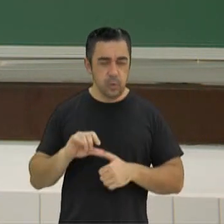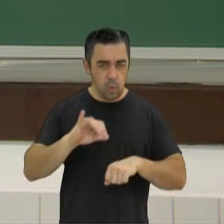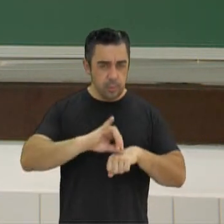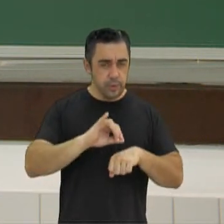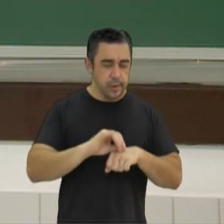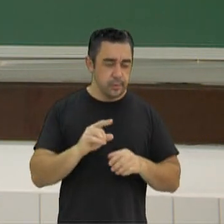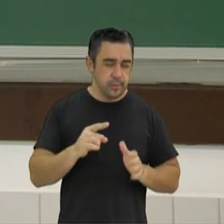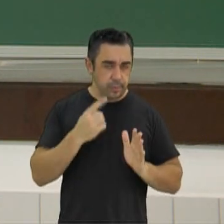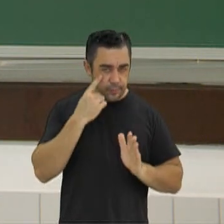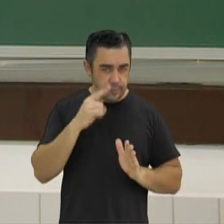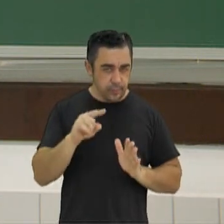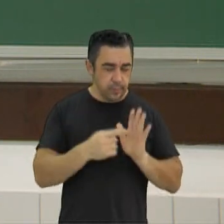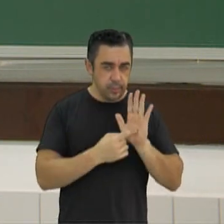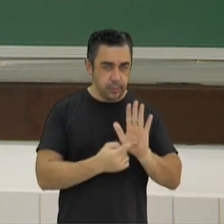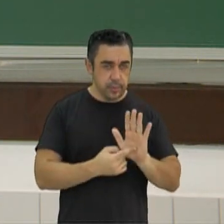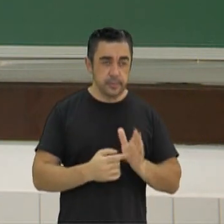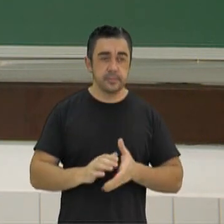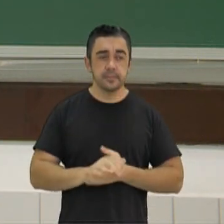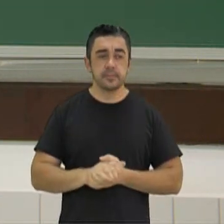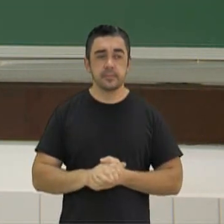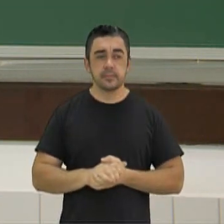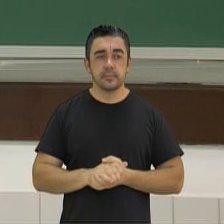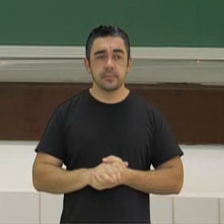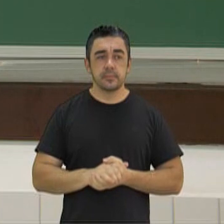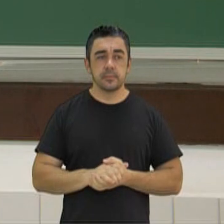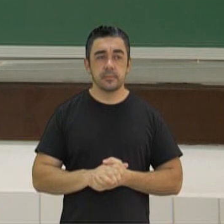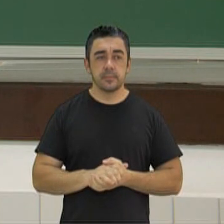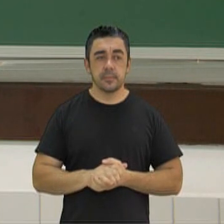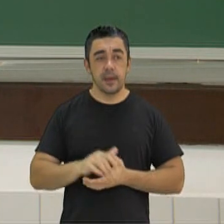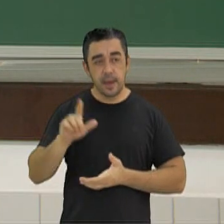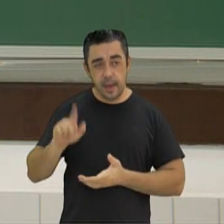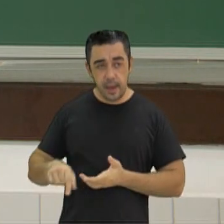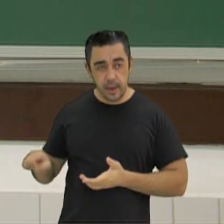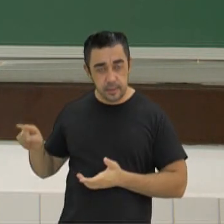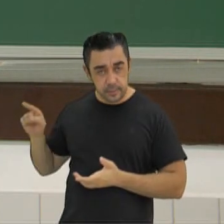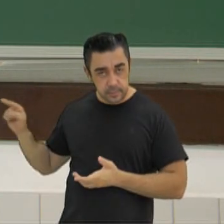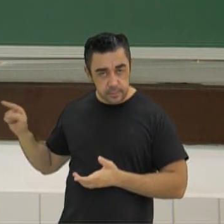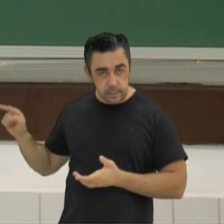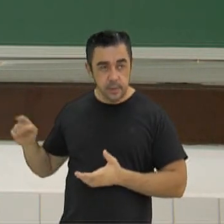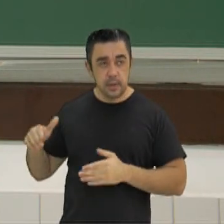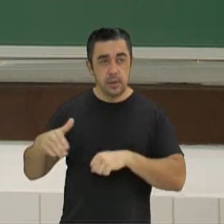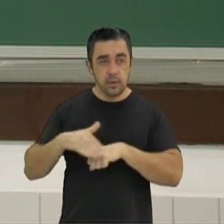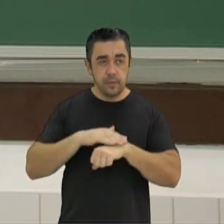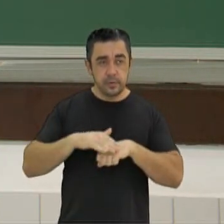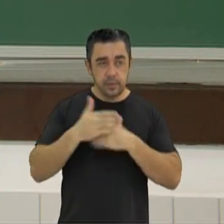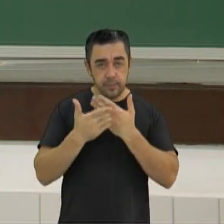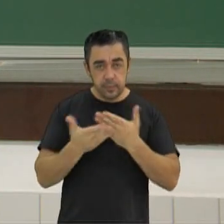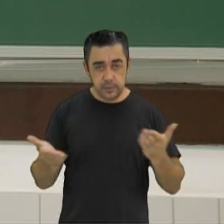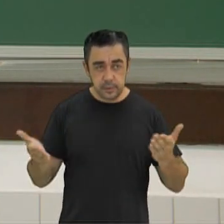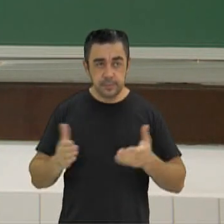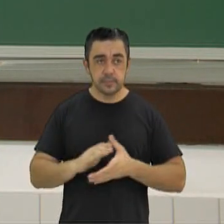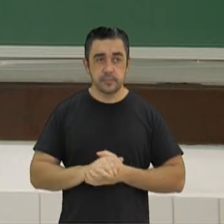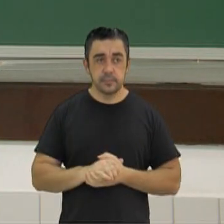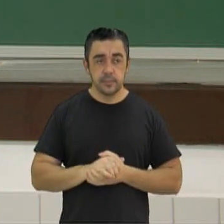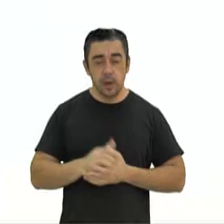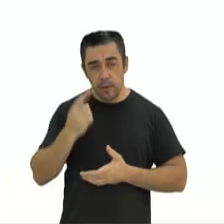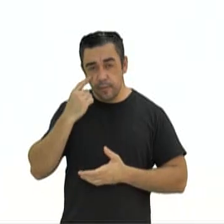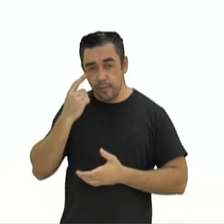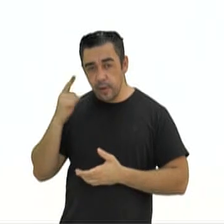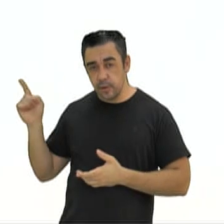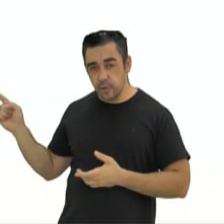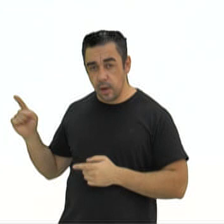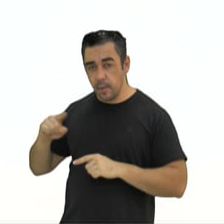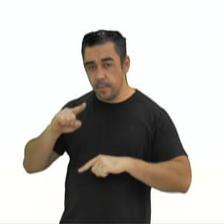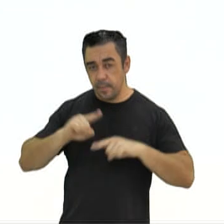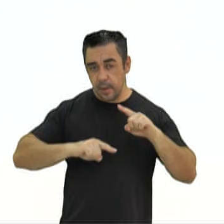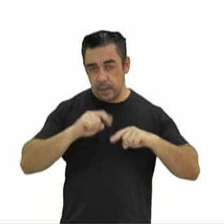objeto ali colocado para o exercício. Muito bem, gente, esse era o exercício que eu queria conversar com vocês. Observe bem no material,